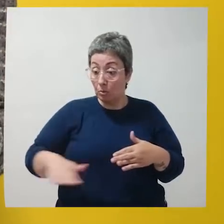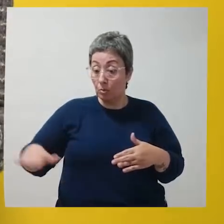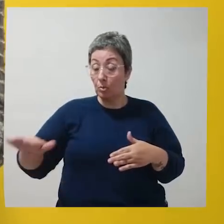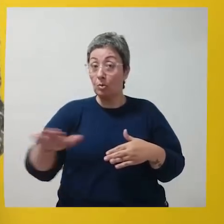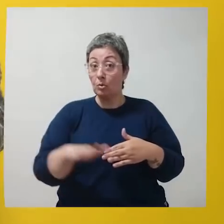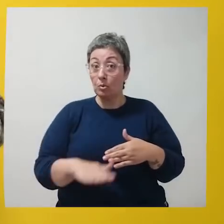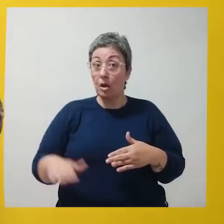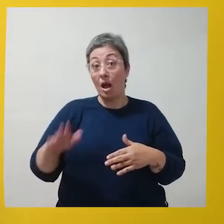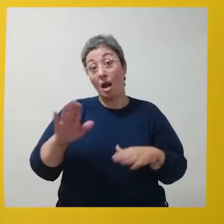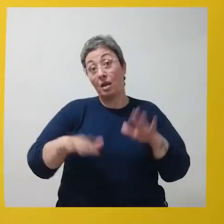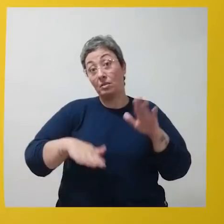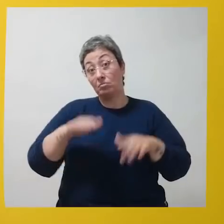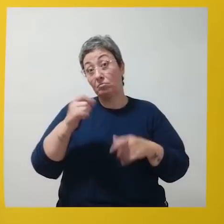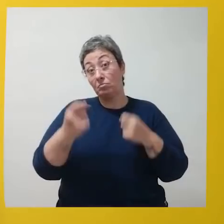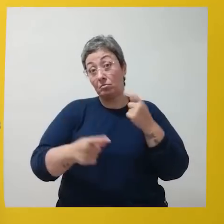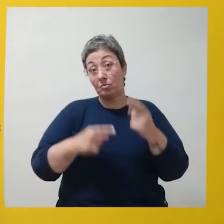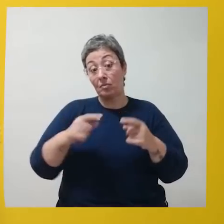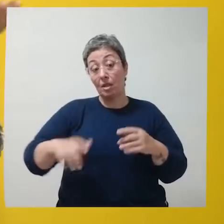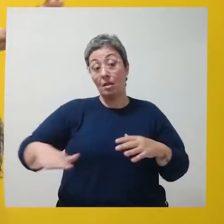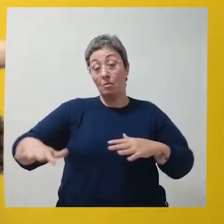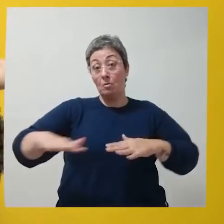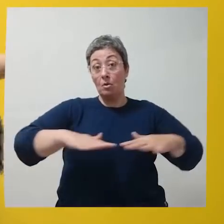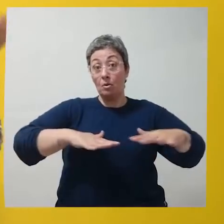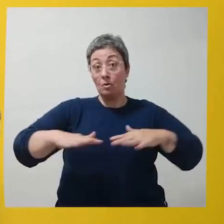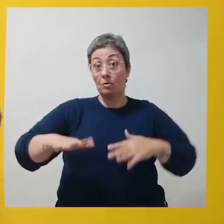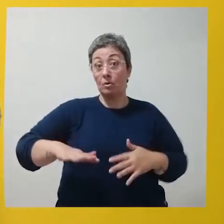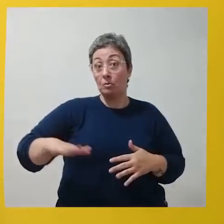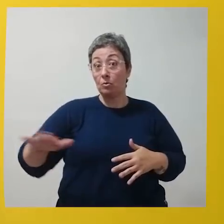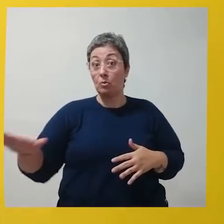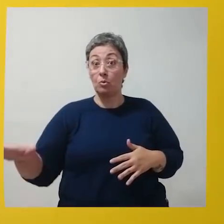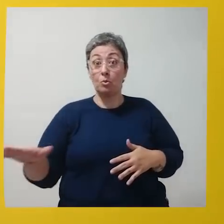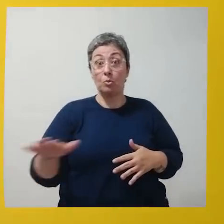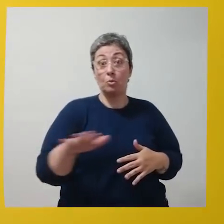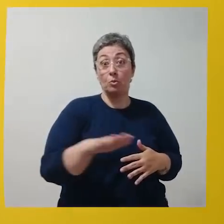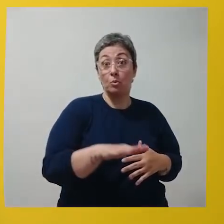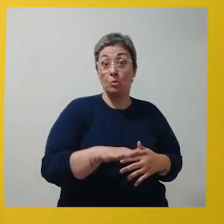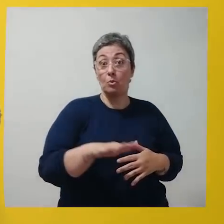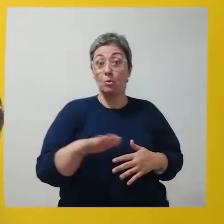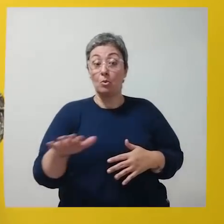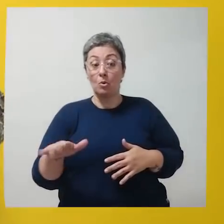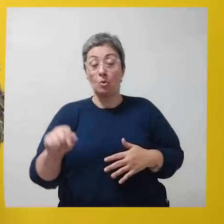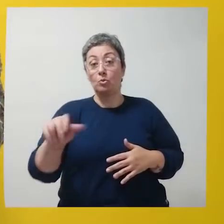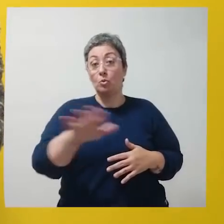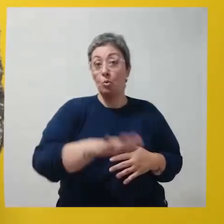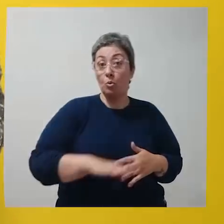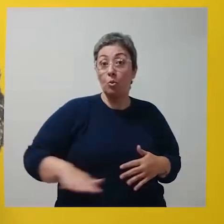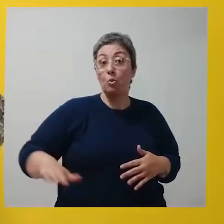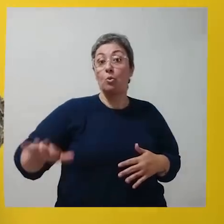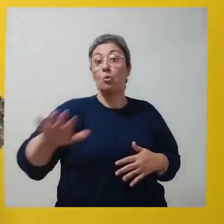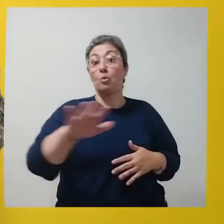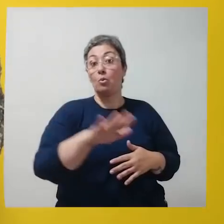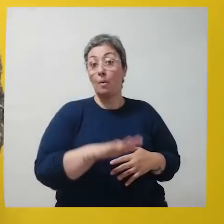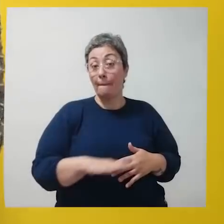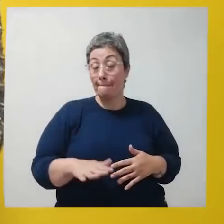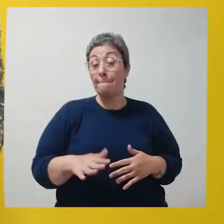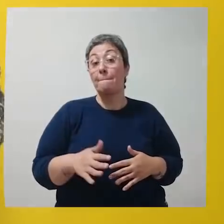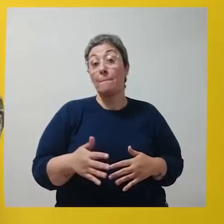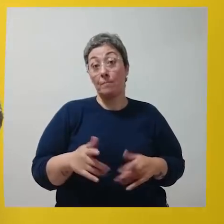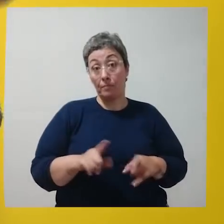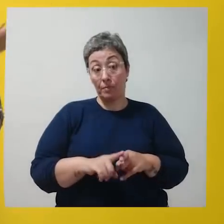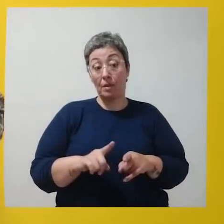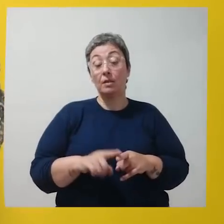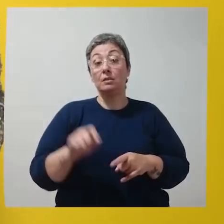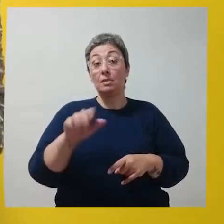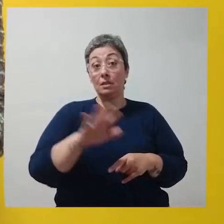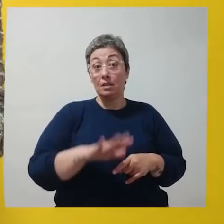né? Muitas vezes são movimentos, né? Vai para um lado, para o outro, outros movimentos circulares. Se ela